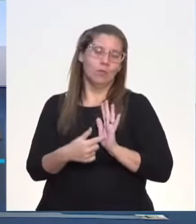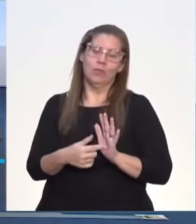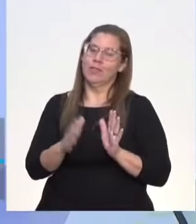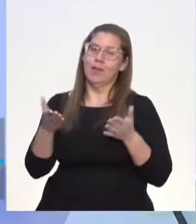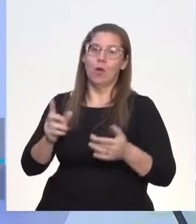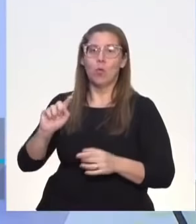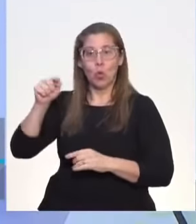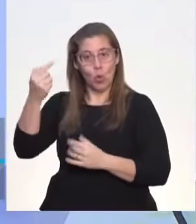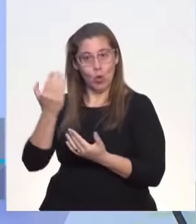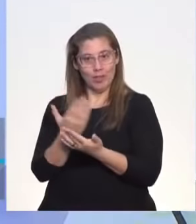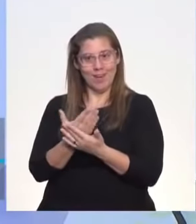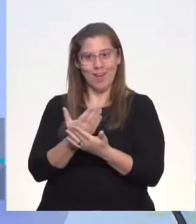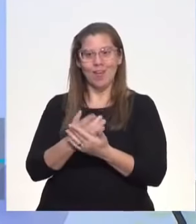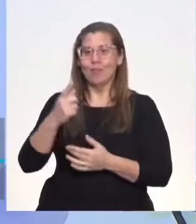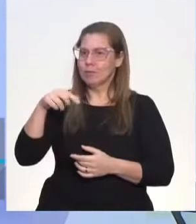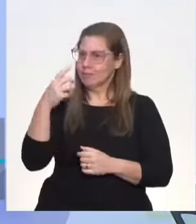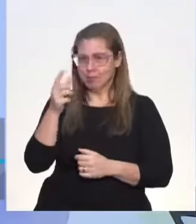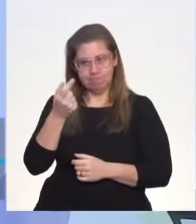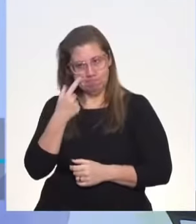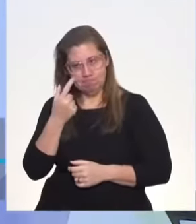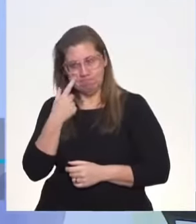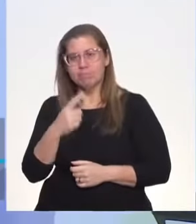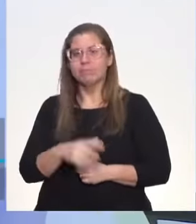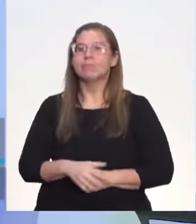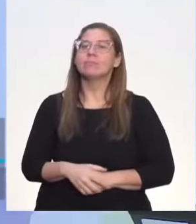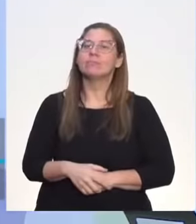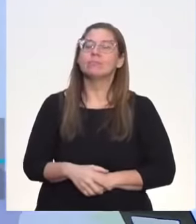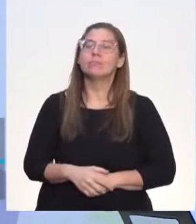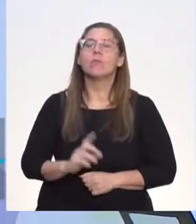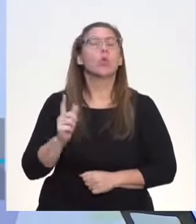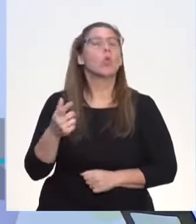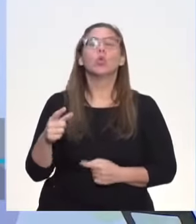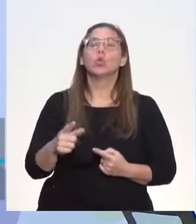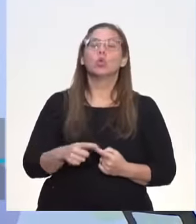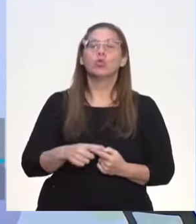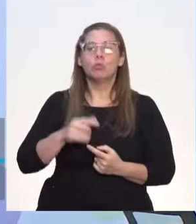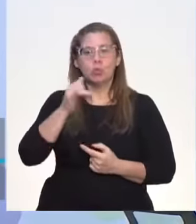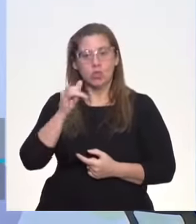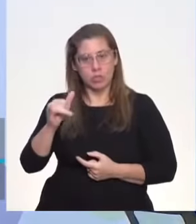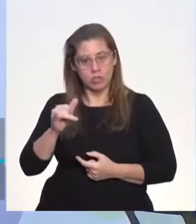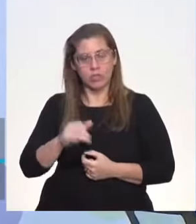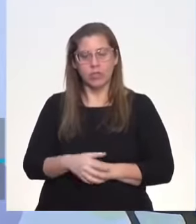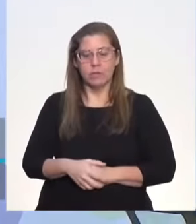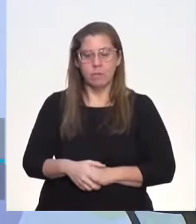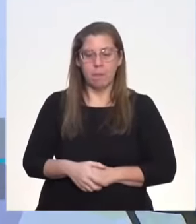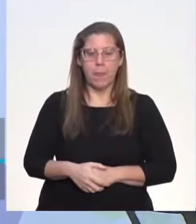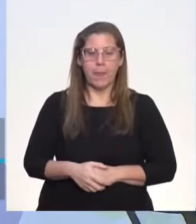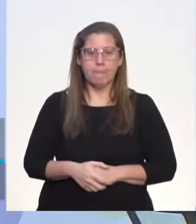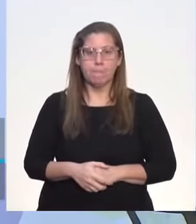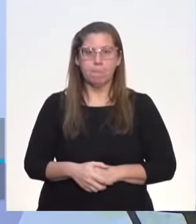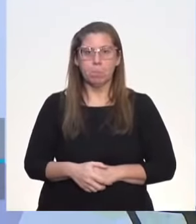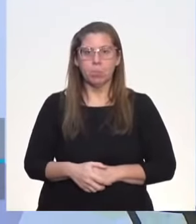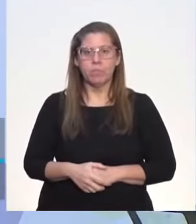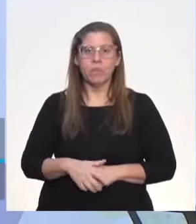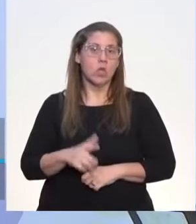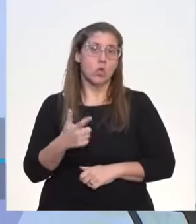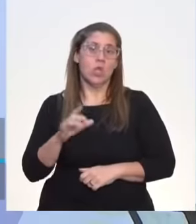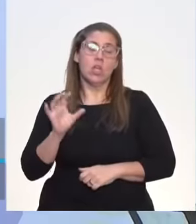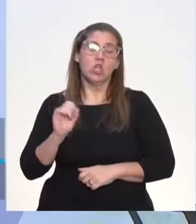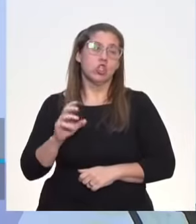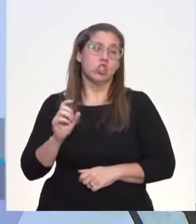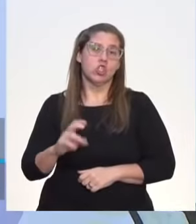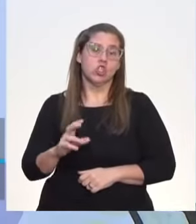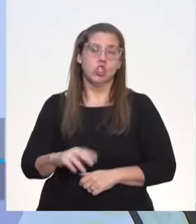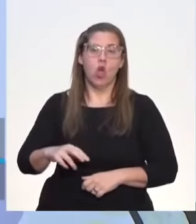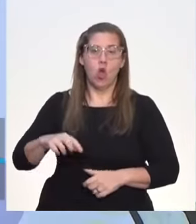não que é para a próxima aula que você não pode perder tá bom que é um outro tipo de energia potencial gravitacional que não tem só